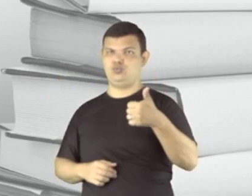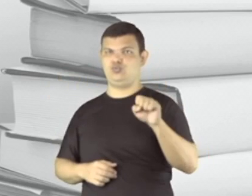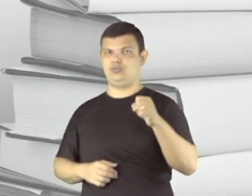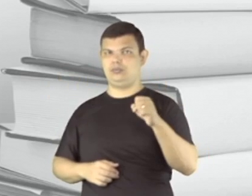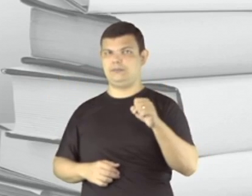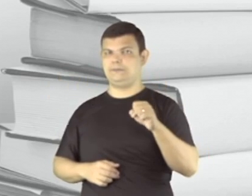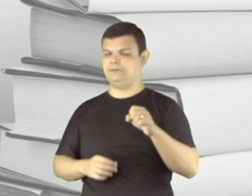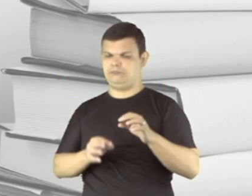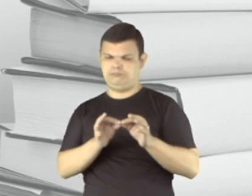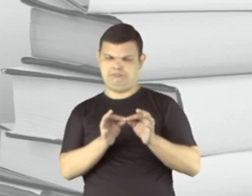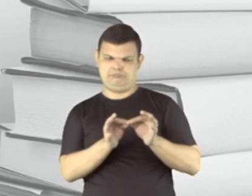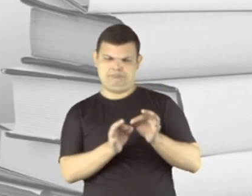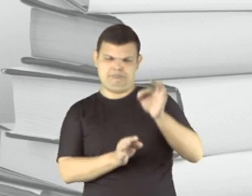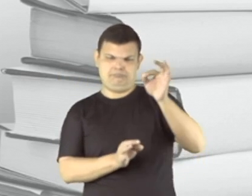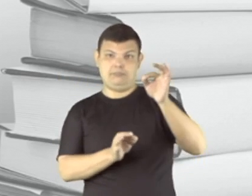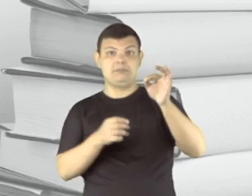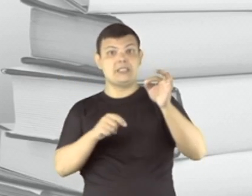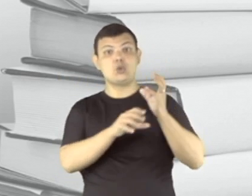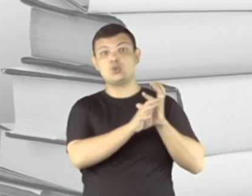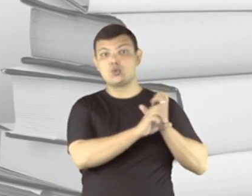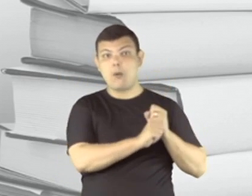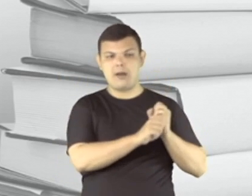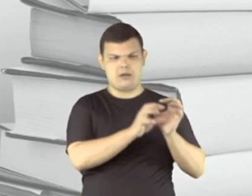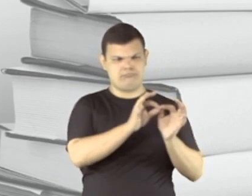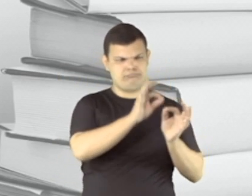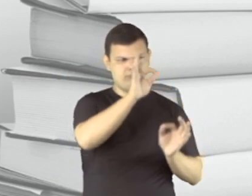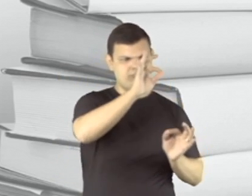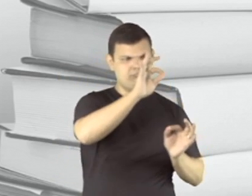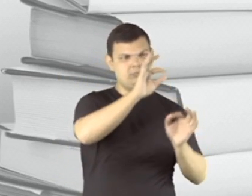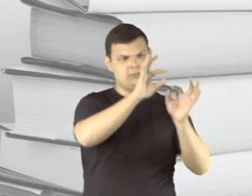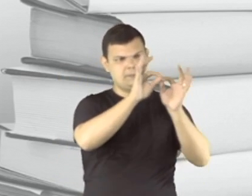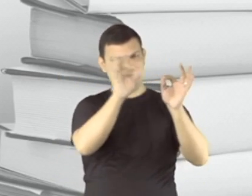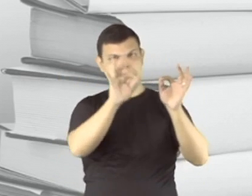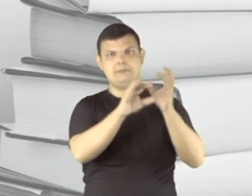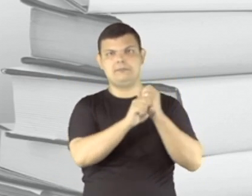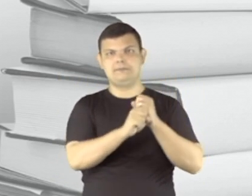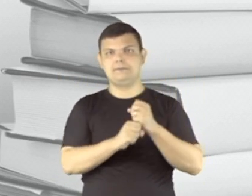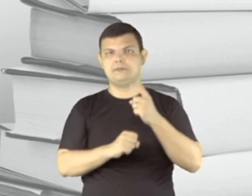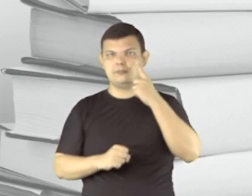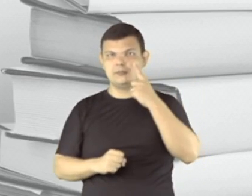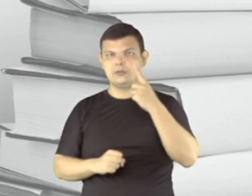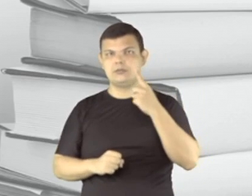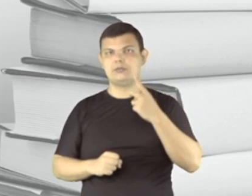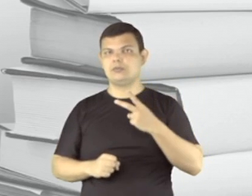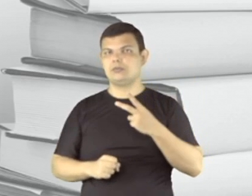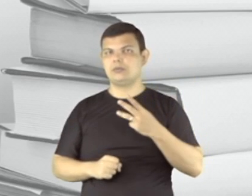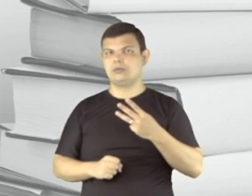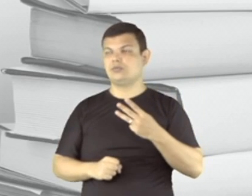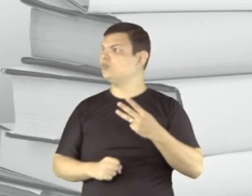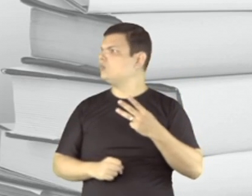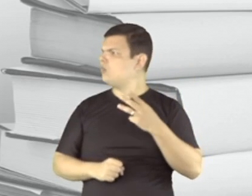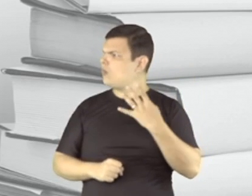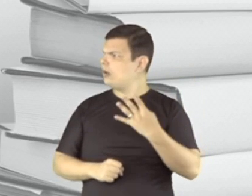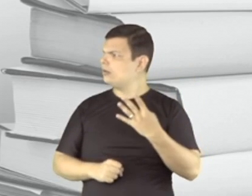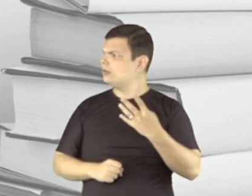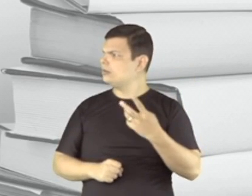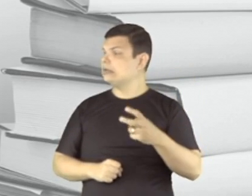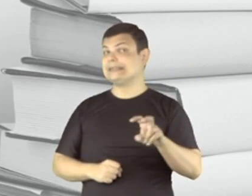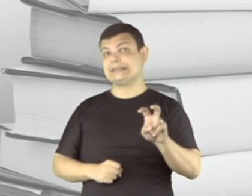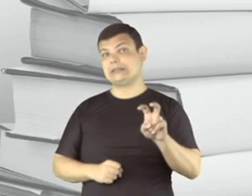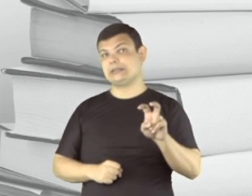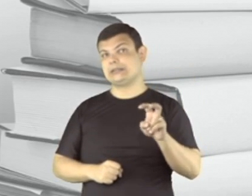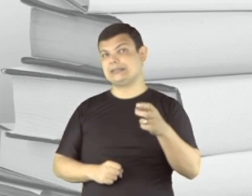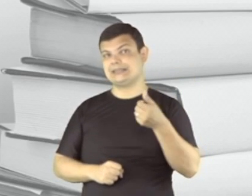O perímetro nós já vimos, nós somamos a medida dos lados. 1, 2, 3,